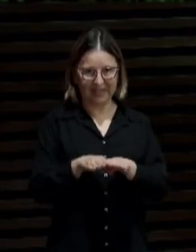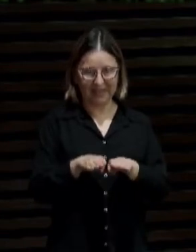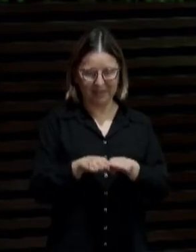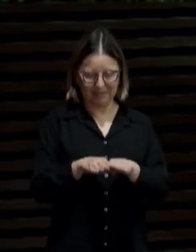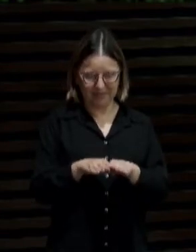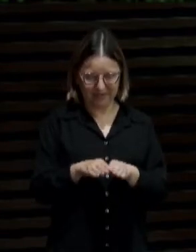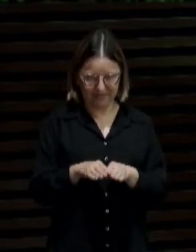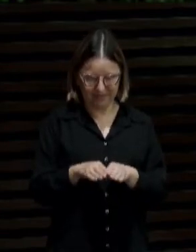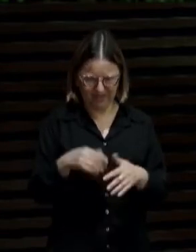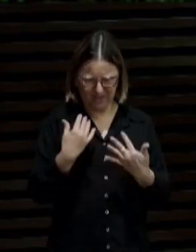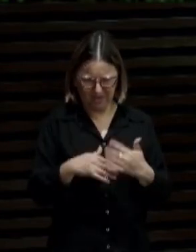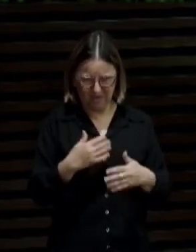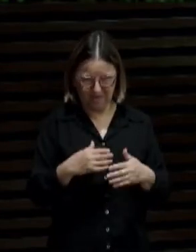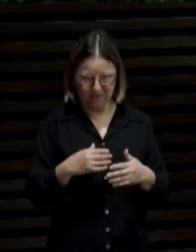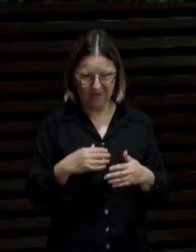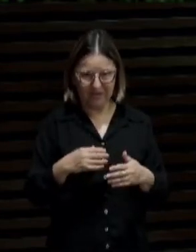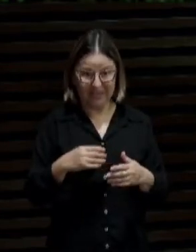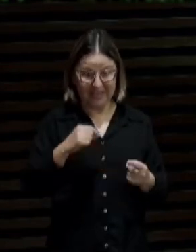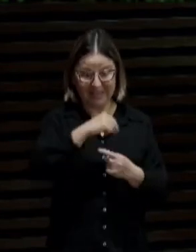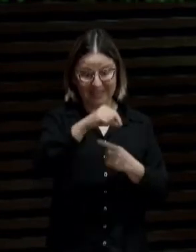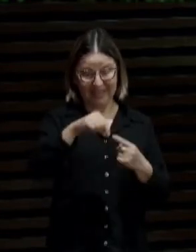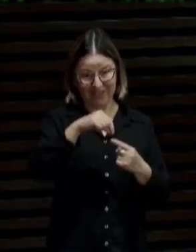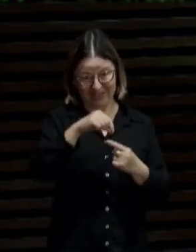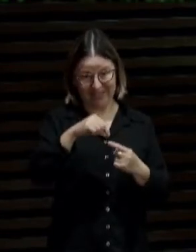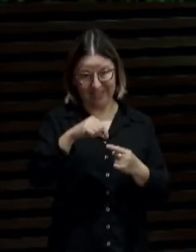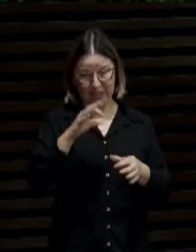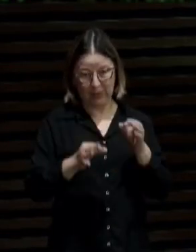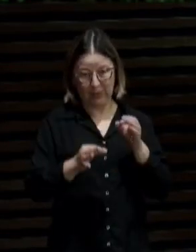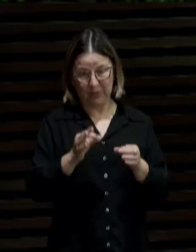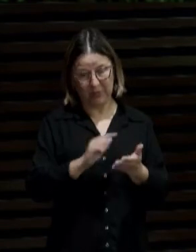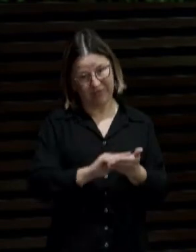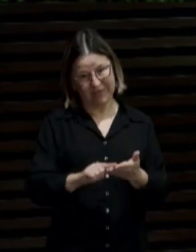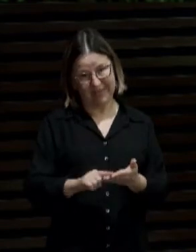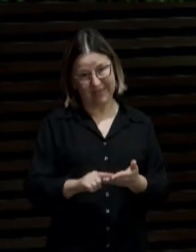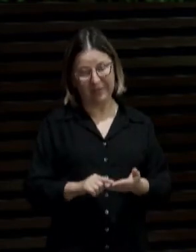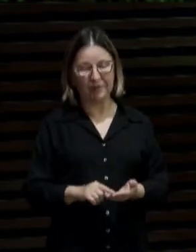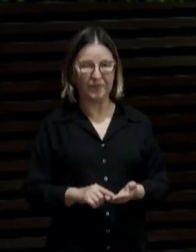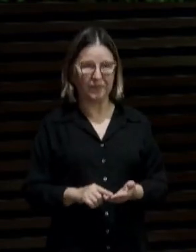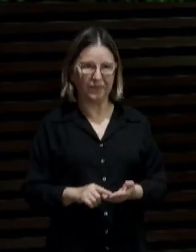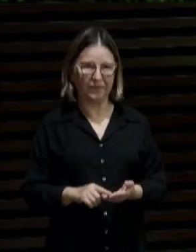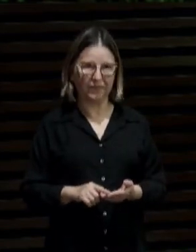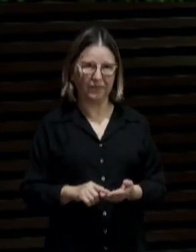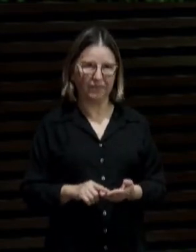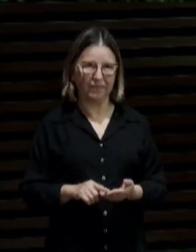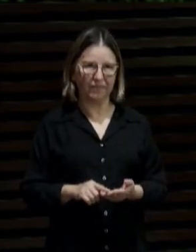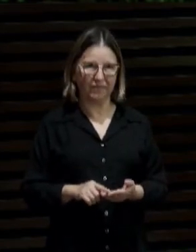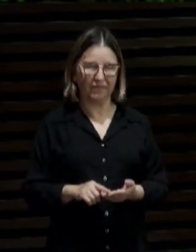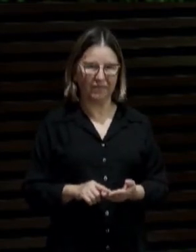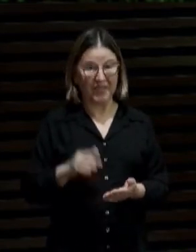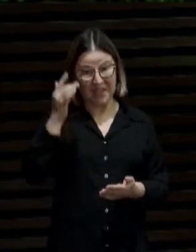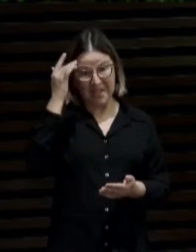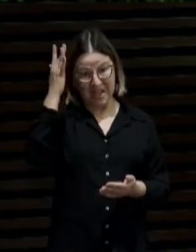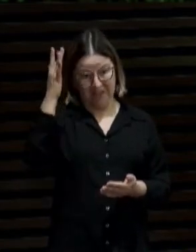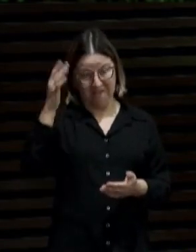justificação. E por mais que a gente conheça o Evangelho, é tão fácil a gente fazer uma confusão com tudo